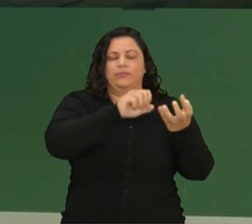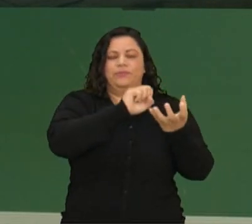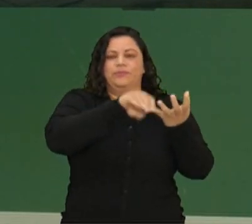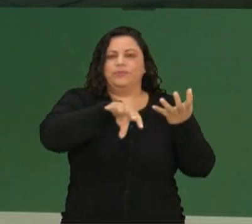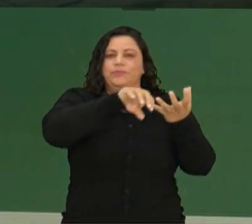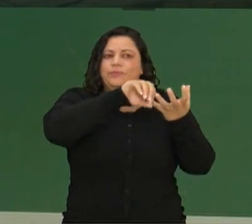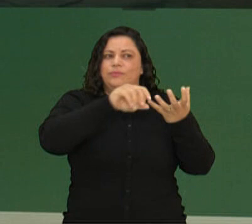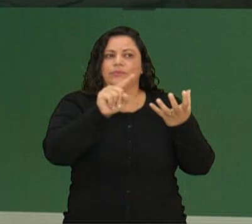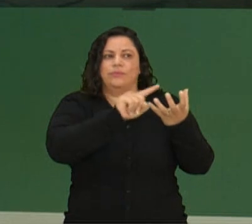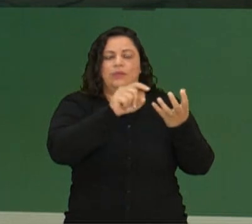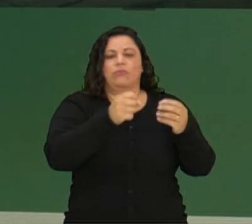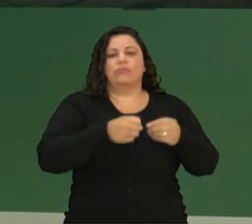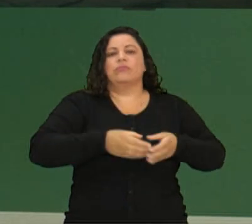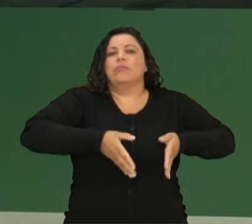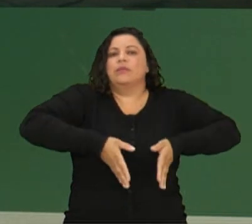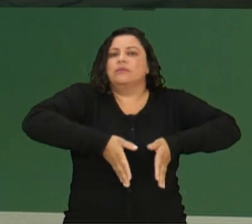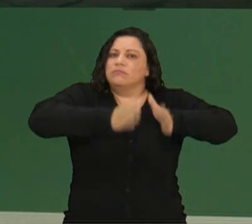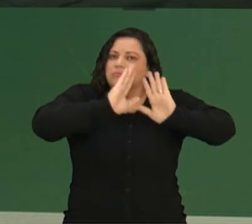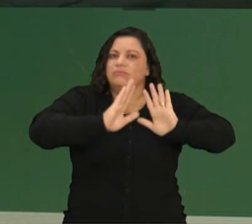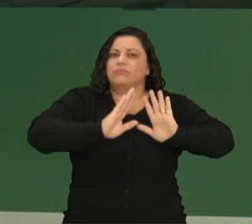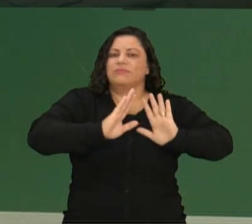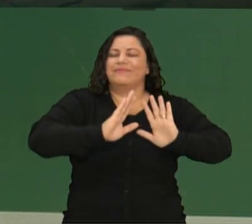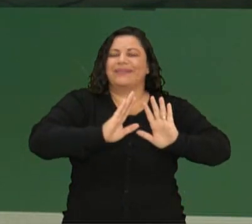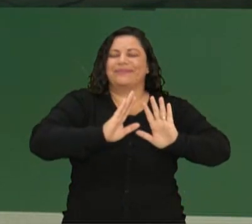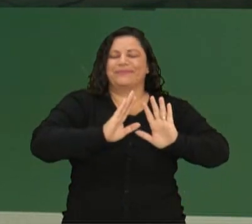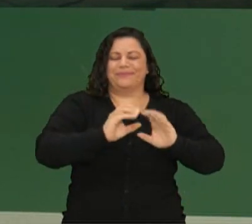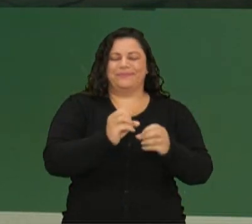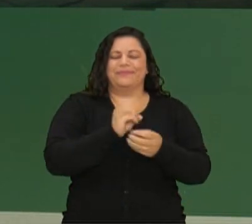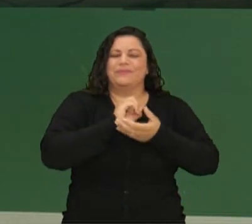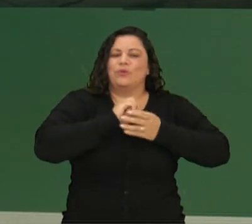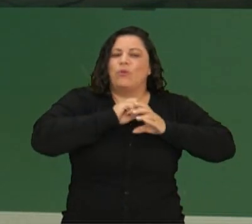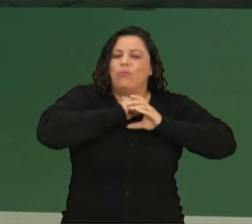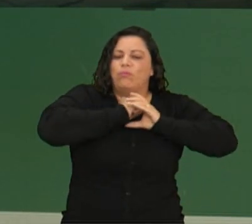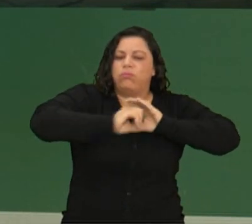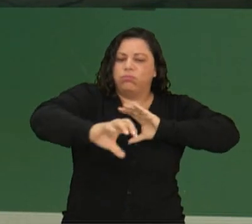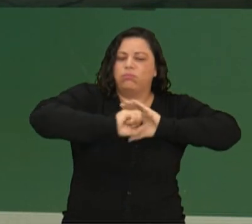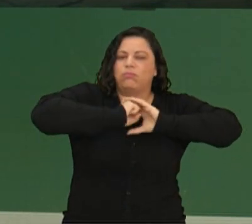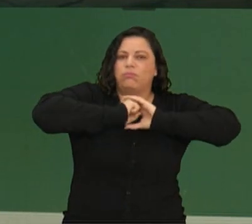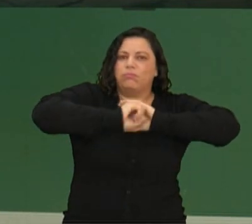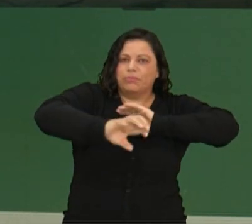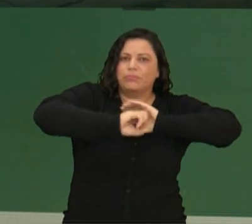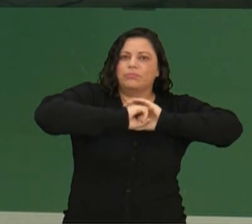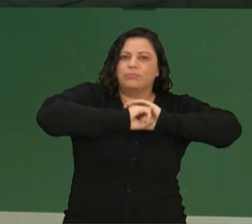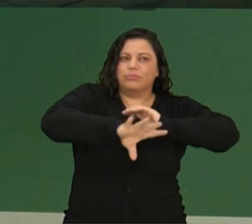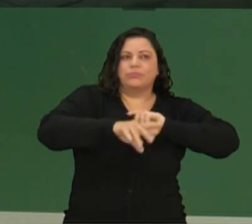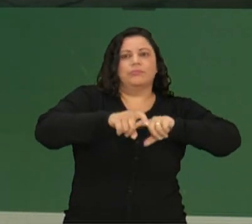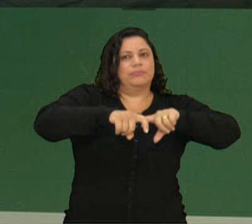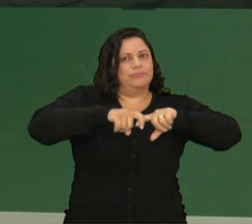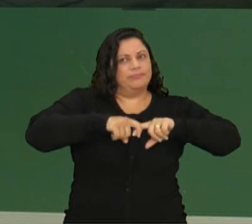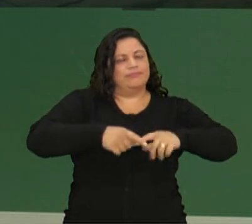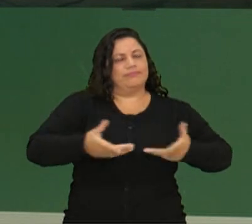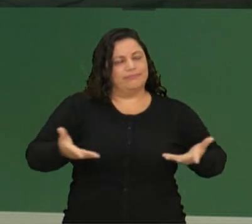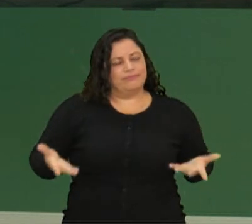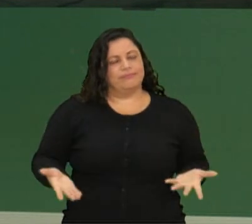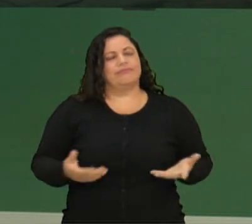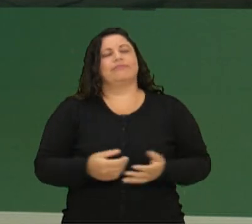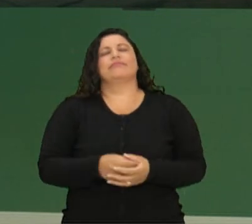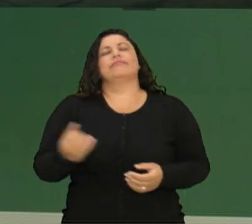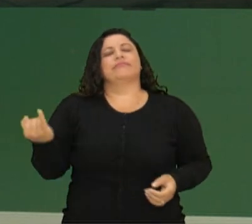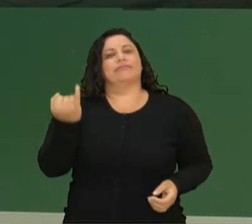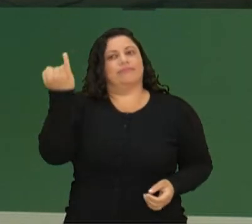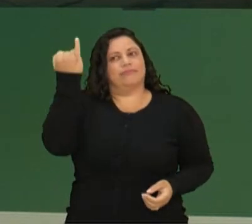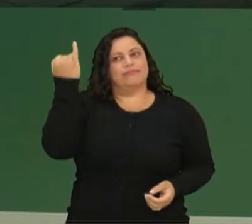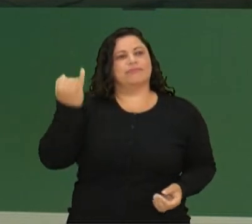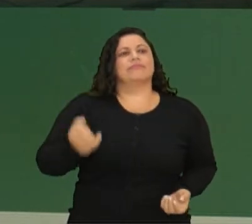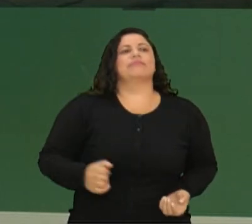coração, né? Para que ele siga em direção às artérias, tá? Então, para isso que nós temos essas válvulas no coração e elas são muito